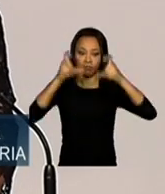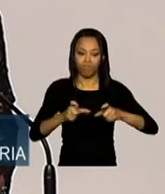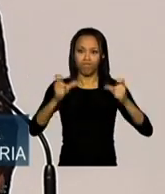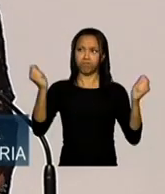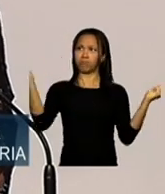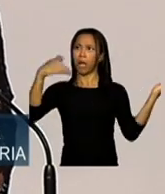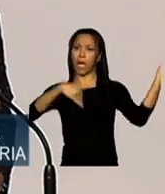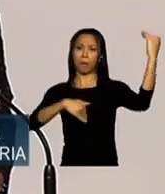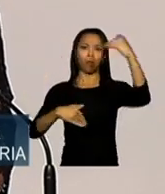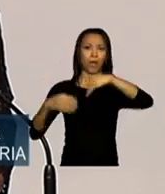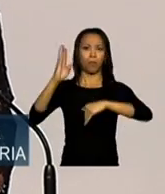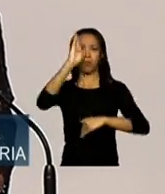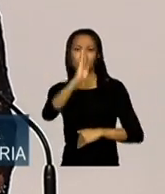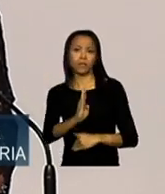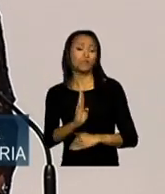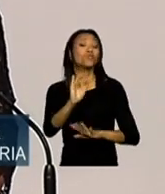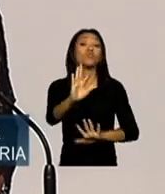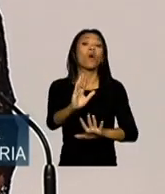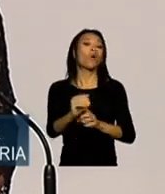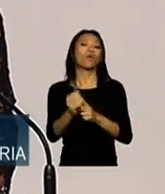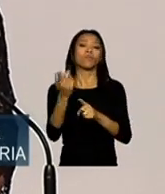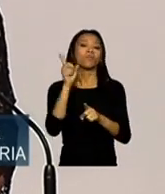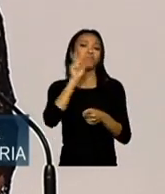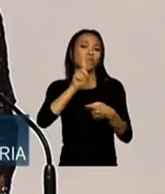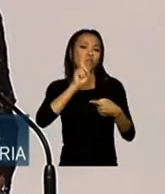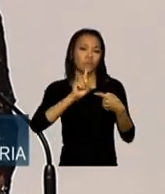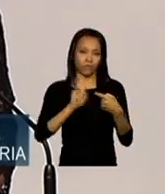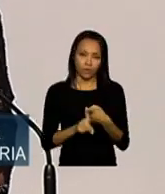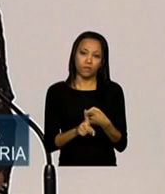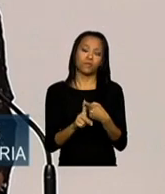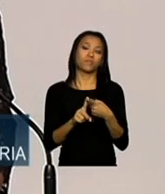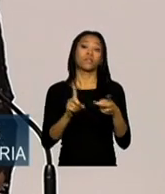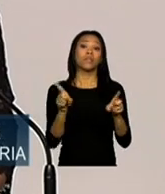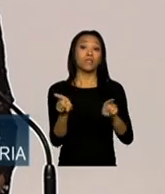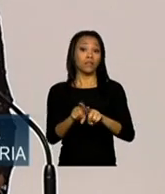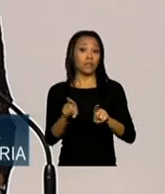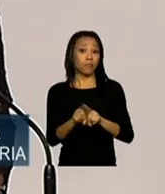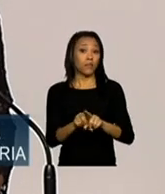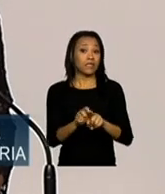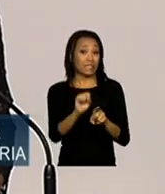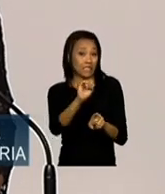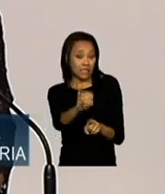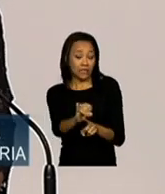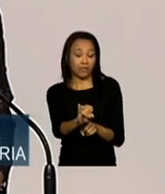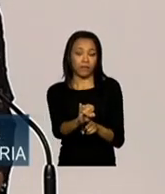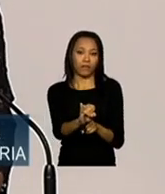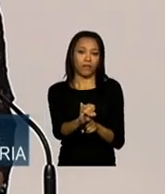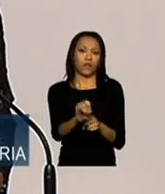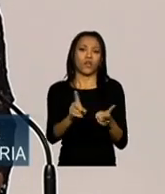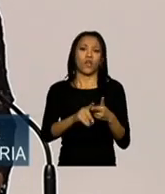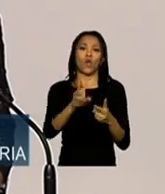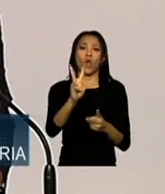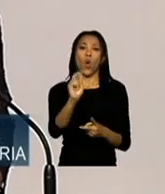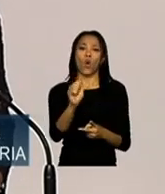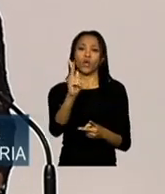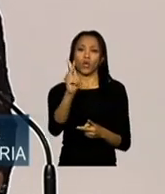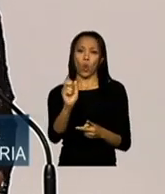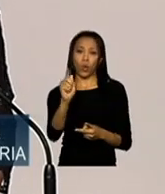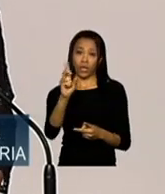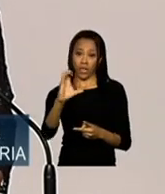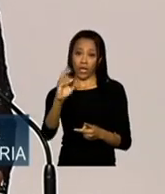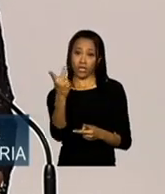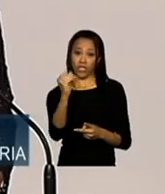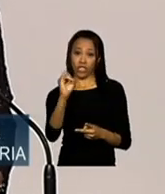investimentos, atrás apenas dos Estados Unidos. E se se separar Hong Kong da China,